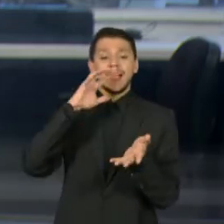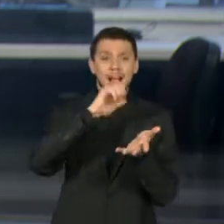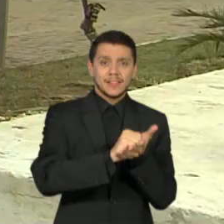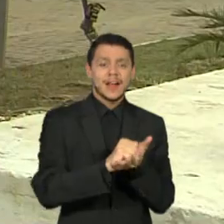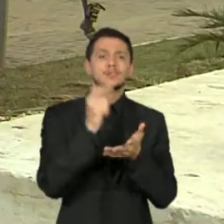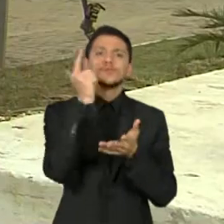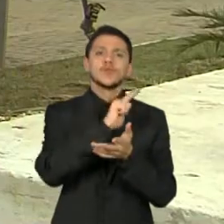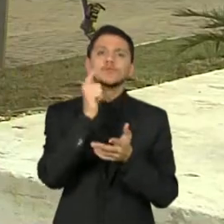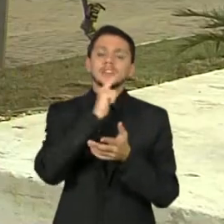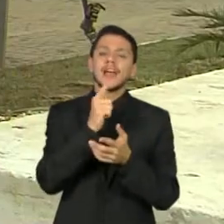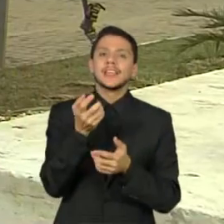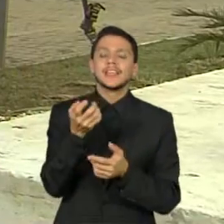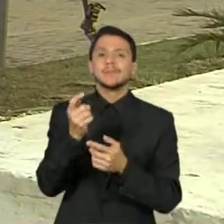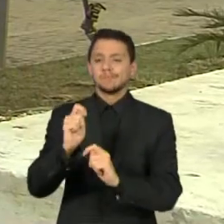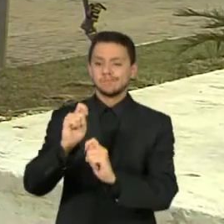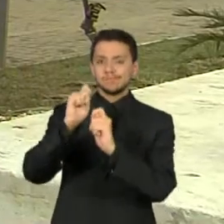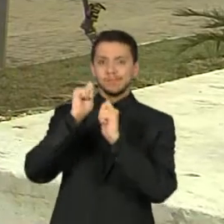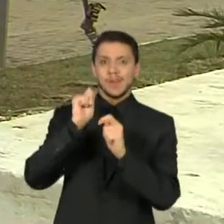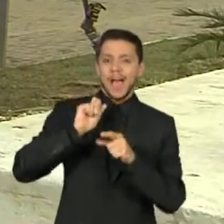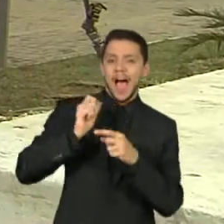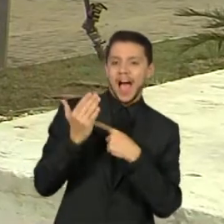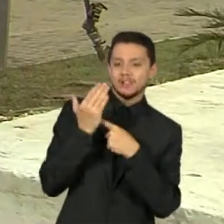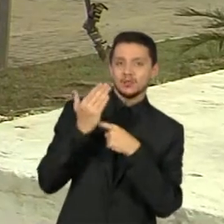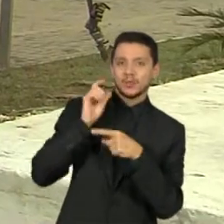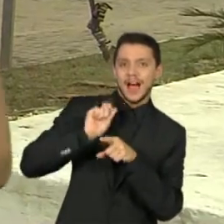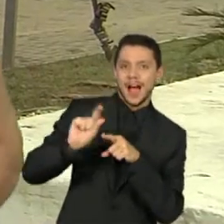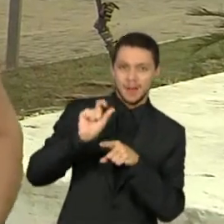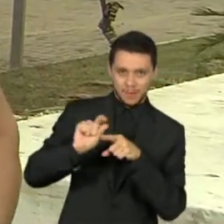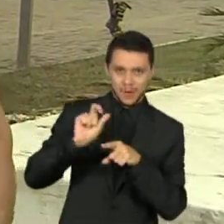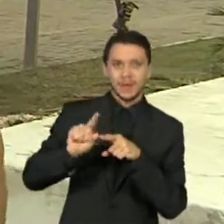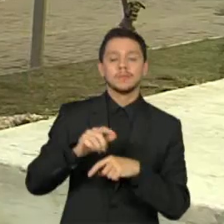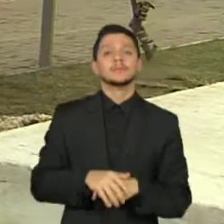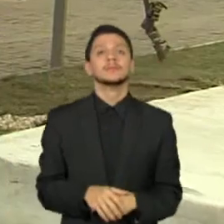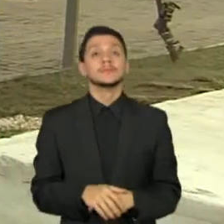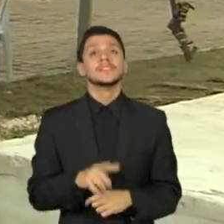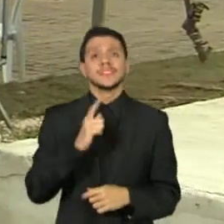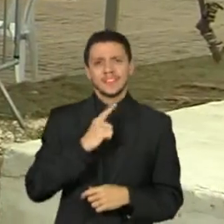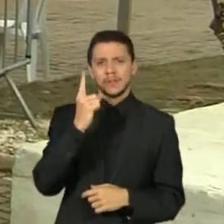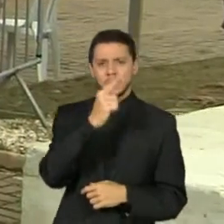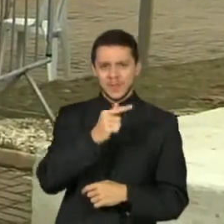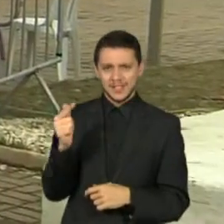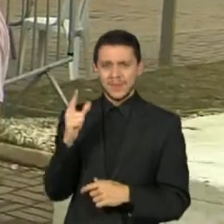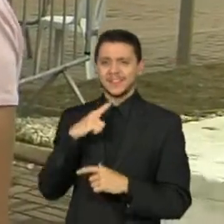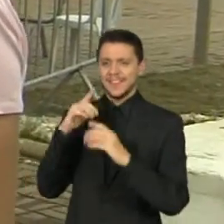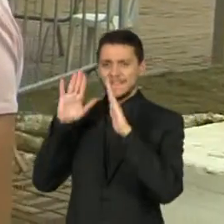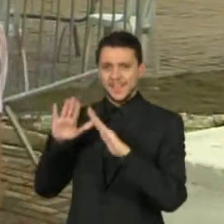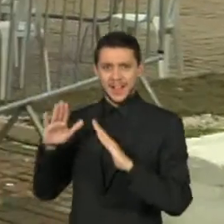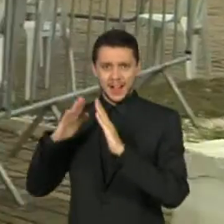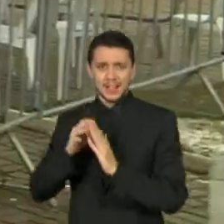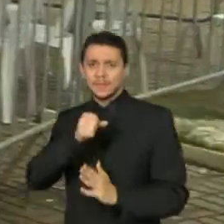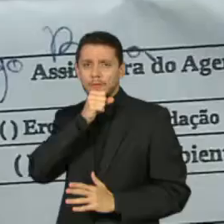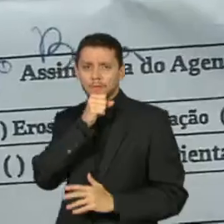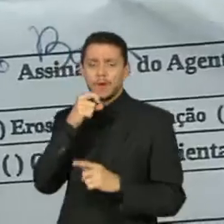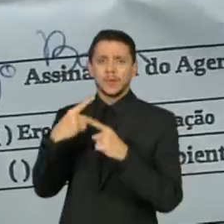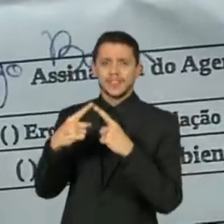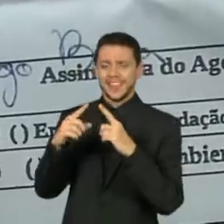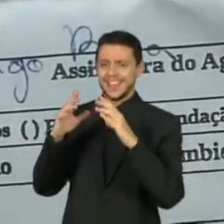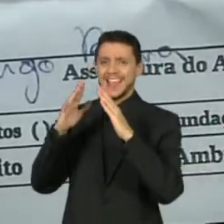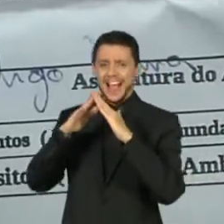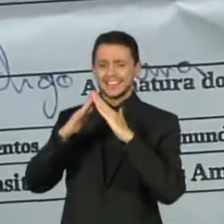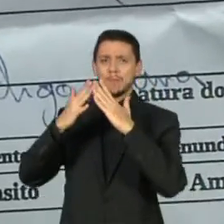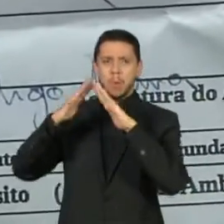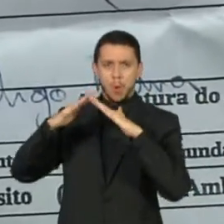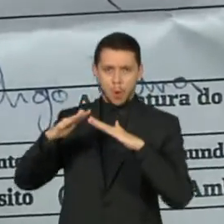aluguel. Uma semana depois de estar abrigada com a avó por ter a casa interditada por risco de desmoronamento, Paula veio